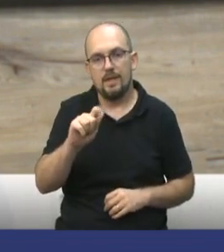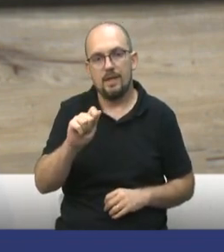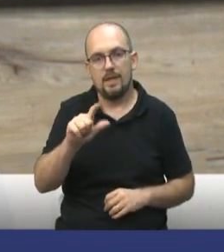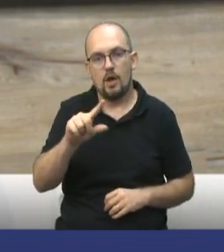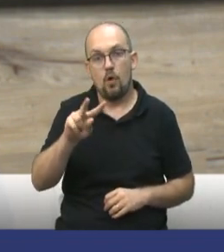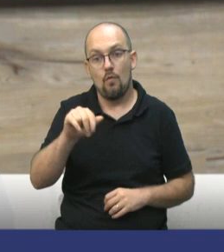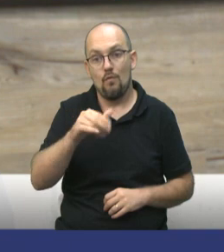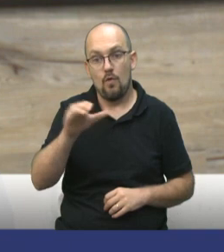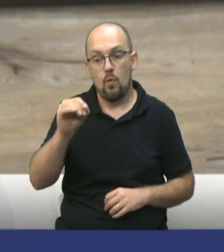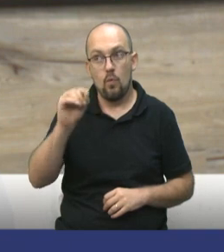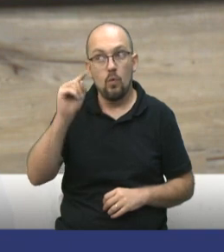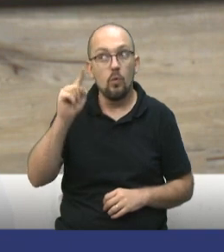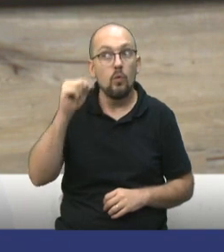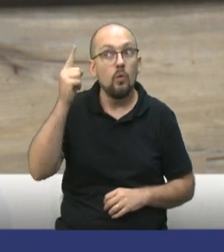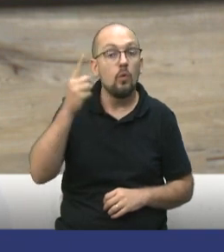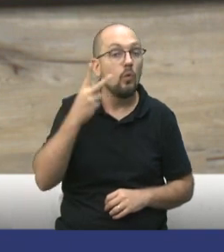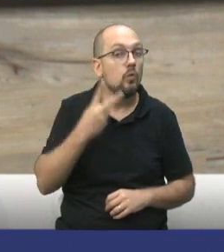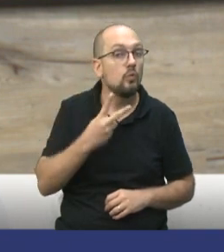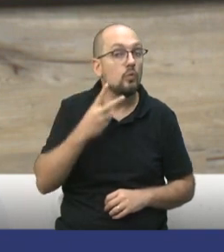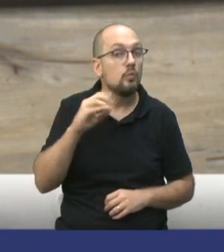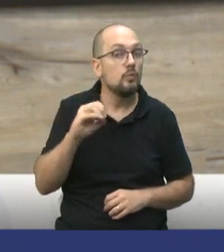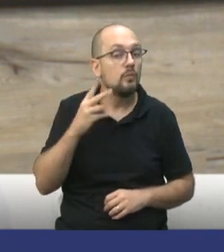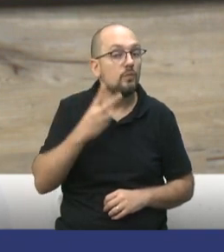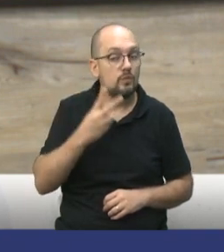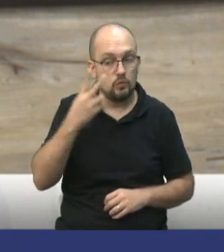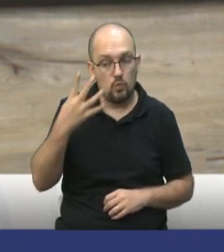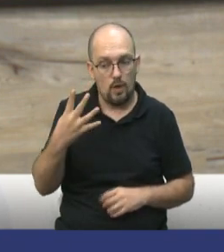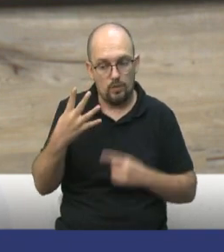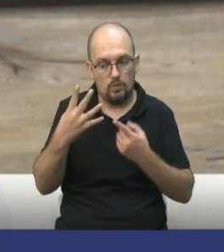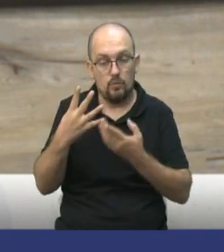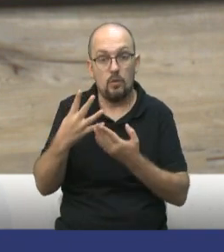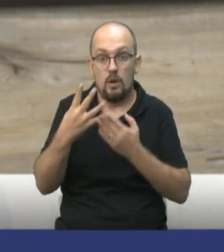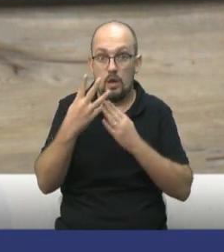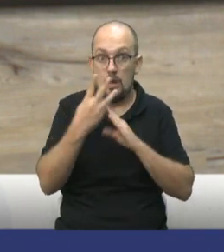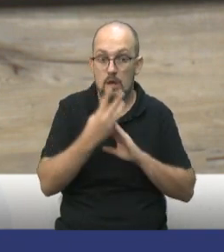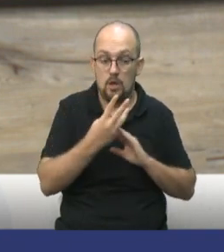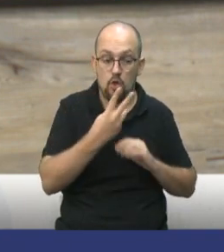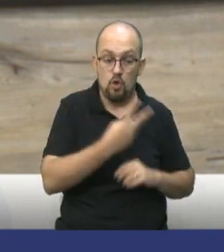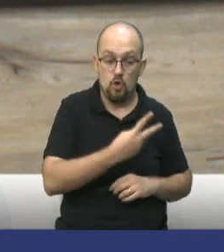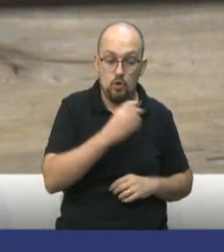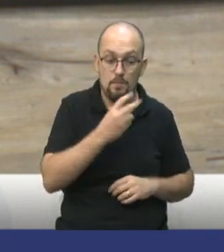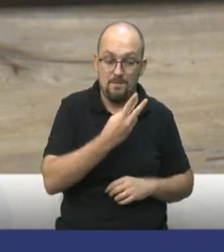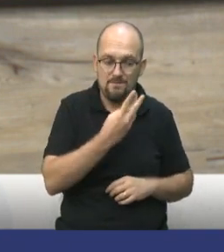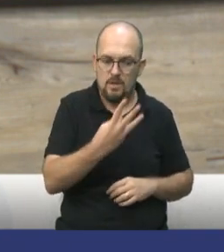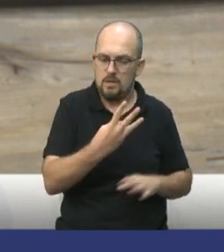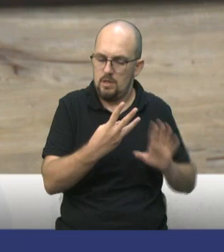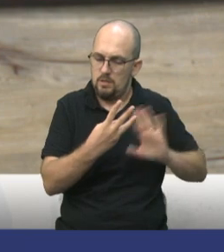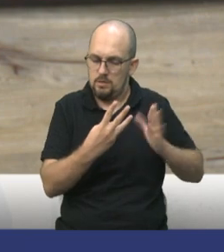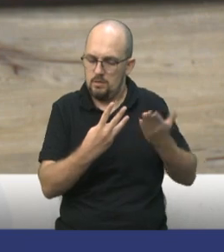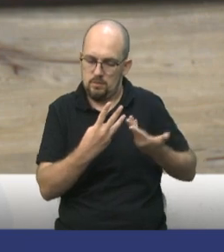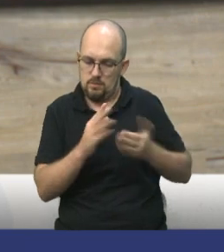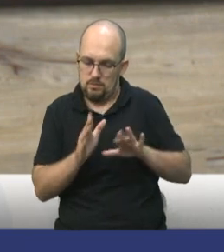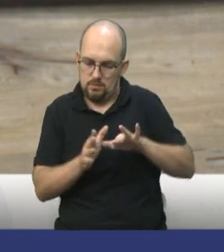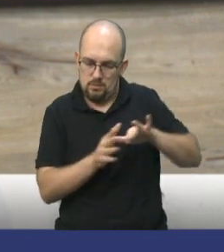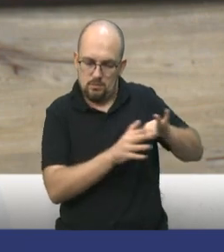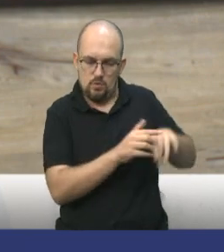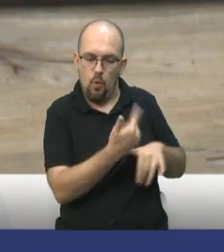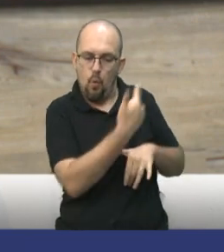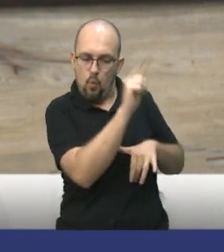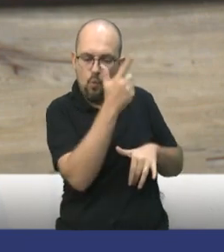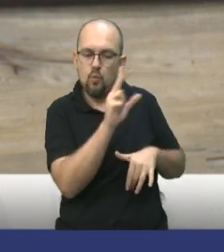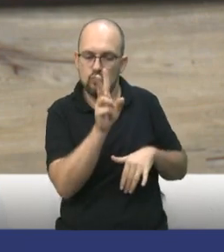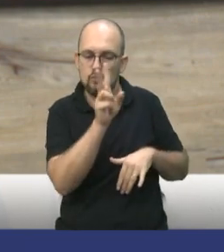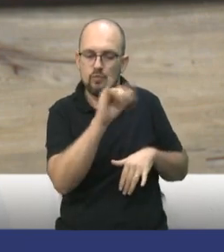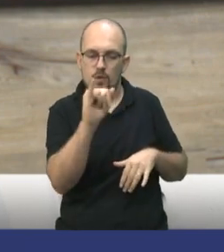para 24. Tá? Eu não falo para 2023, porque 2023 já há previsão de outros implementos, de outros equipamentos públicos a